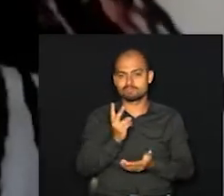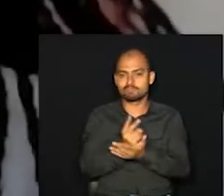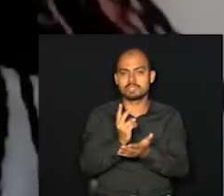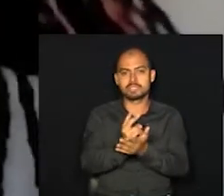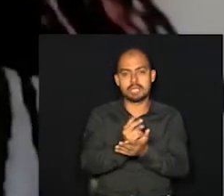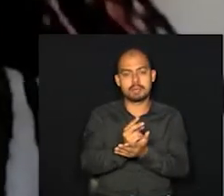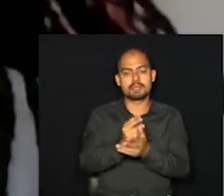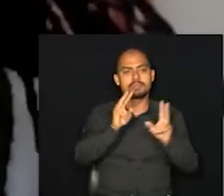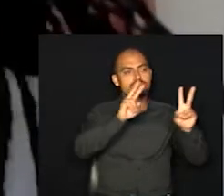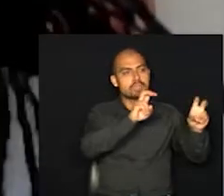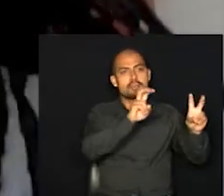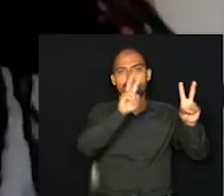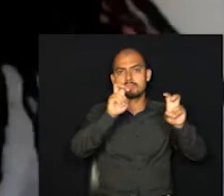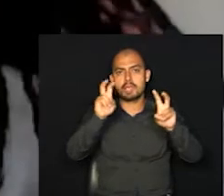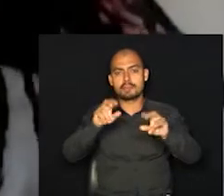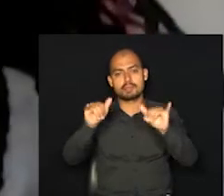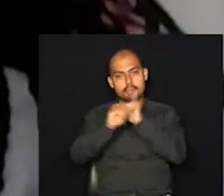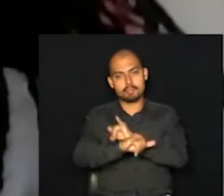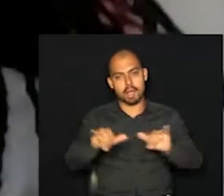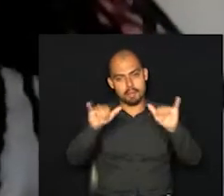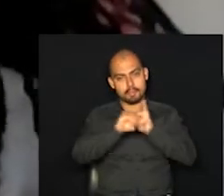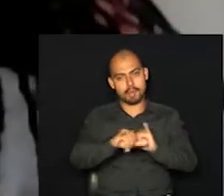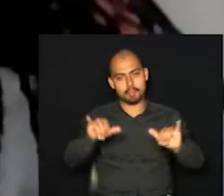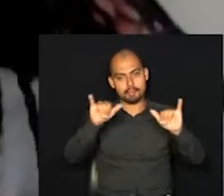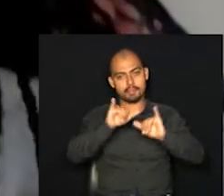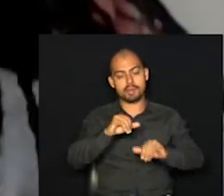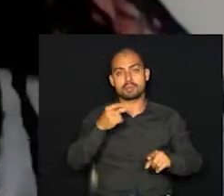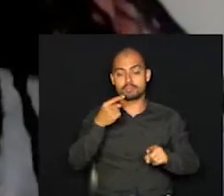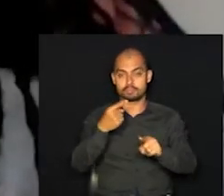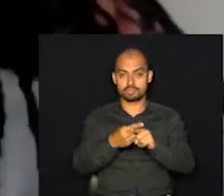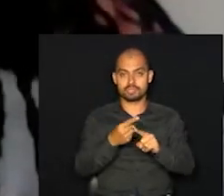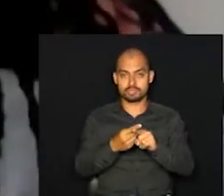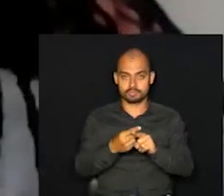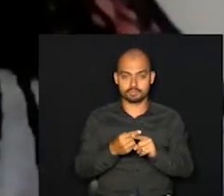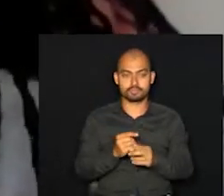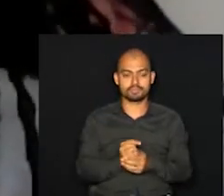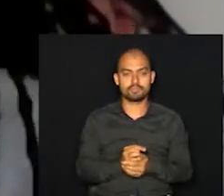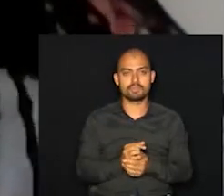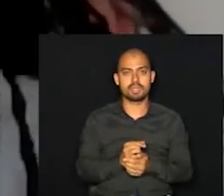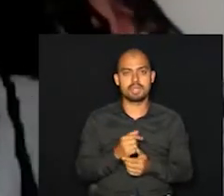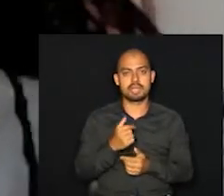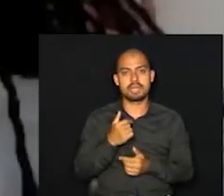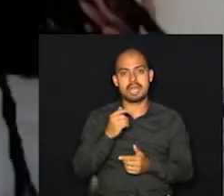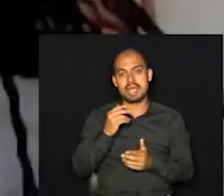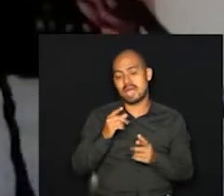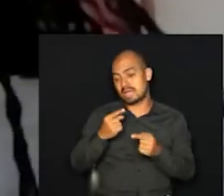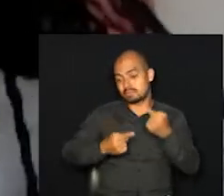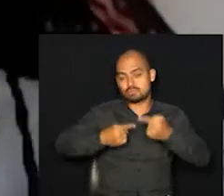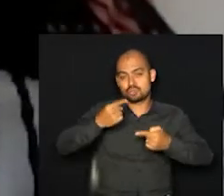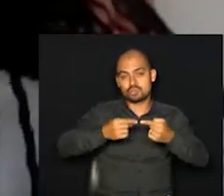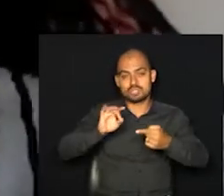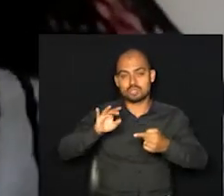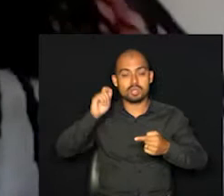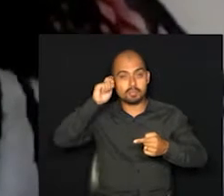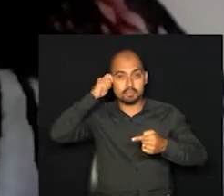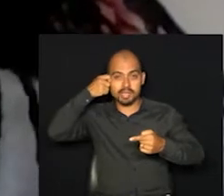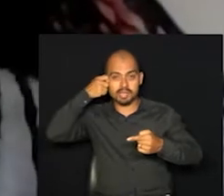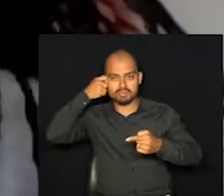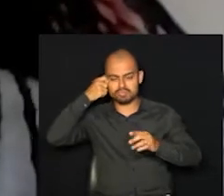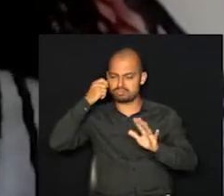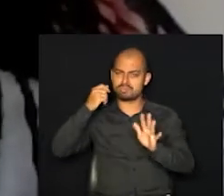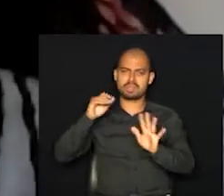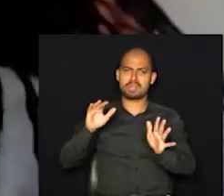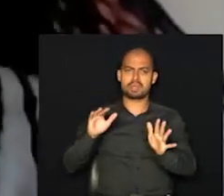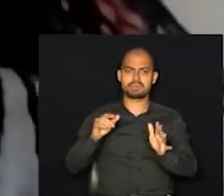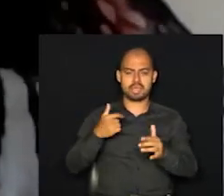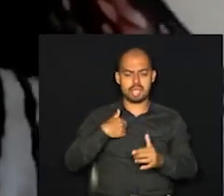essas questões. Porque eu não sou daquela pessoa que acha que a discussão do negro tem que ser feita só pelo negro. Eu não penso assim.